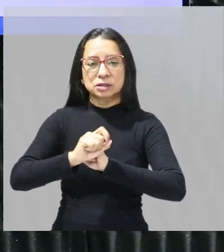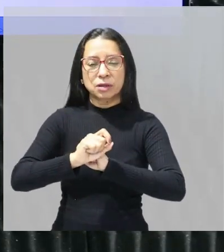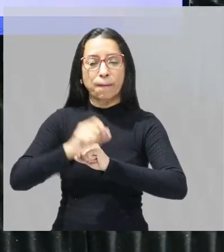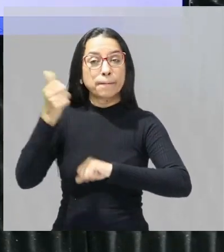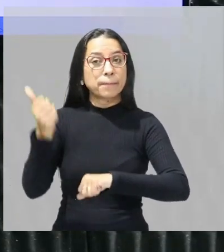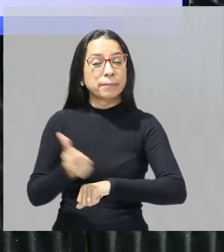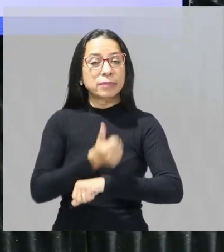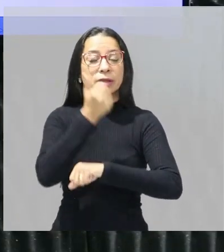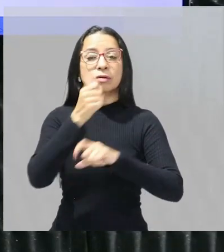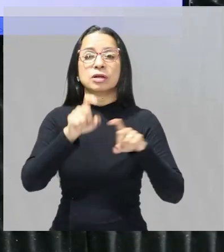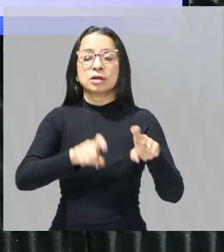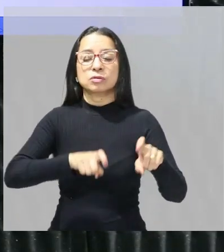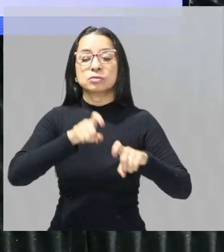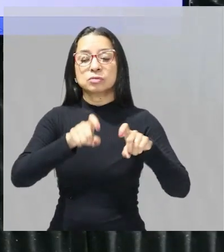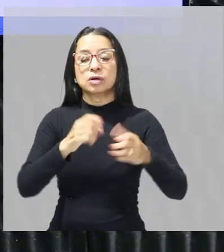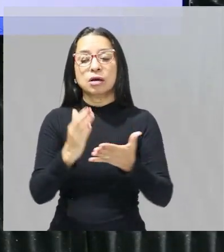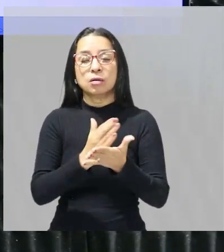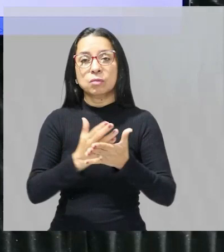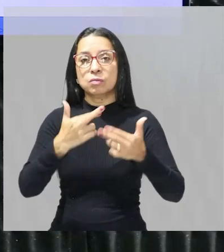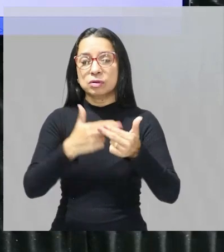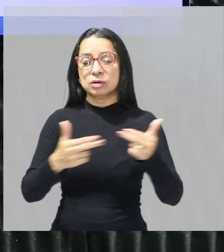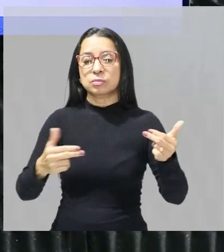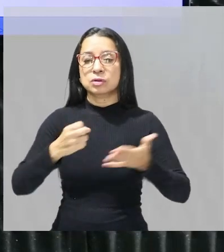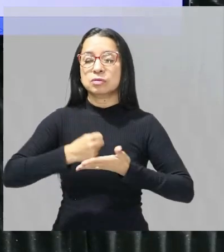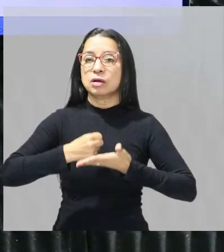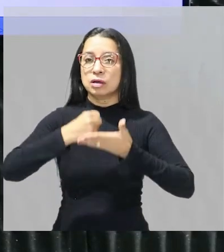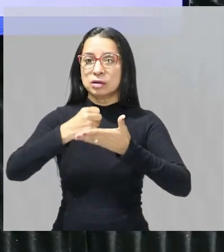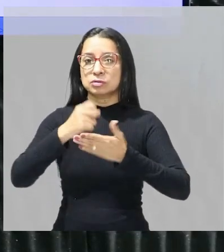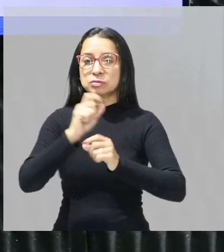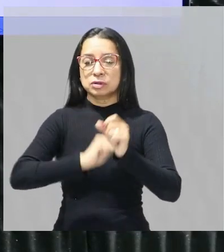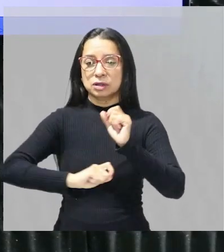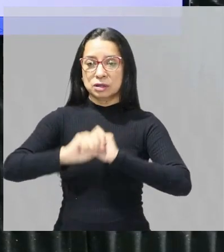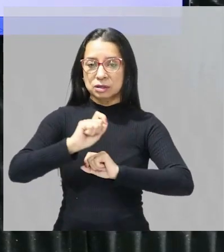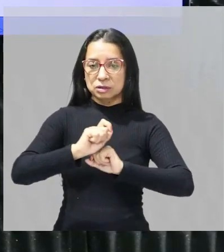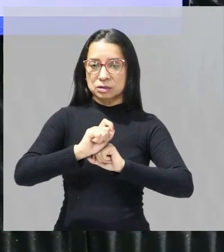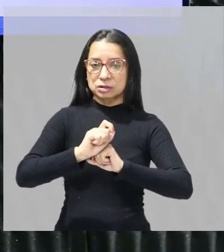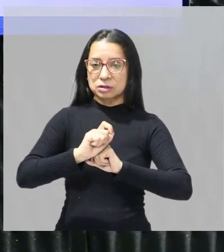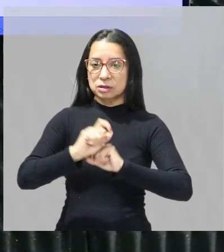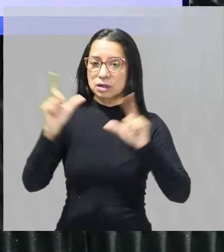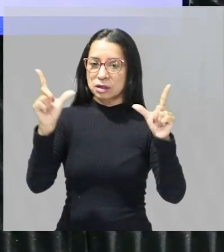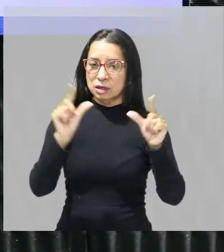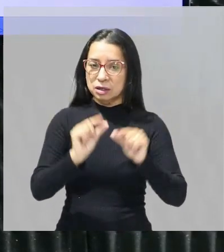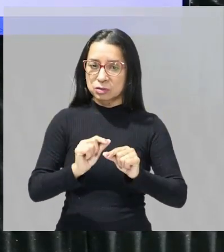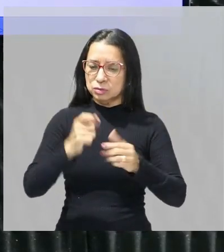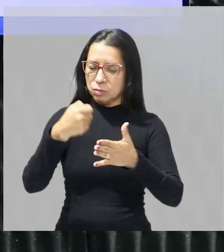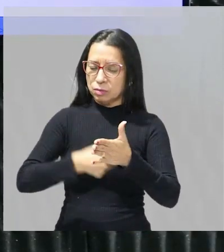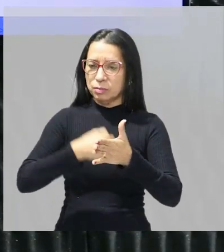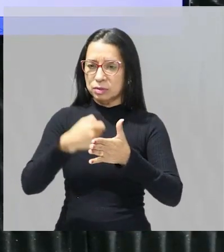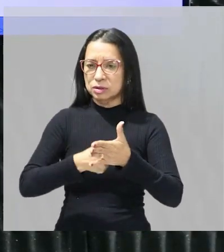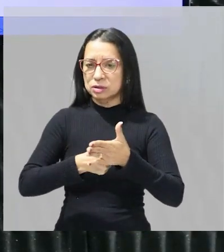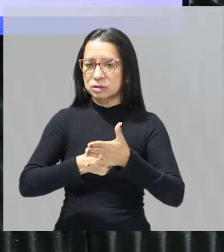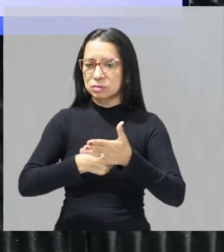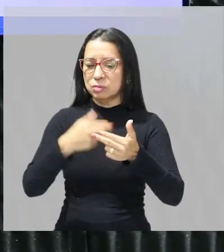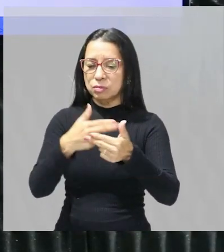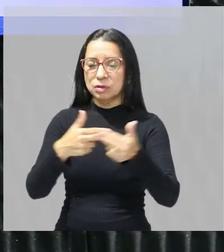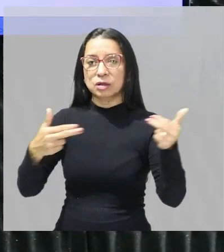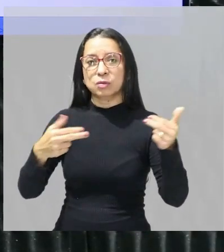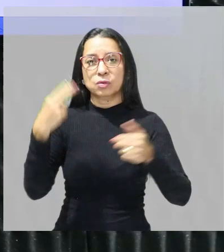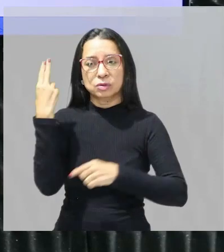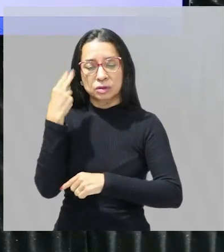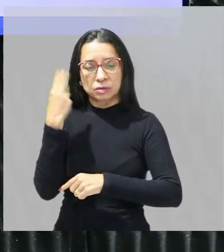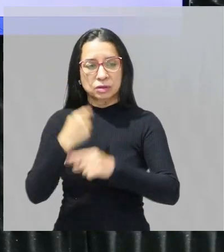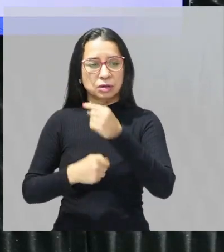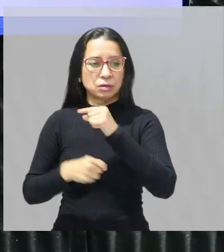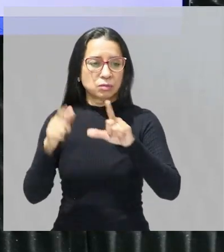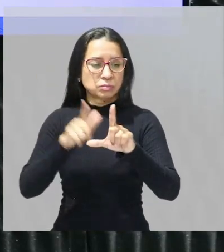a agricultura, algum elemento da agricultura, vai ajudar na redução, né, da pressão sobre esse recurso natural. O que seria? Que melhoria?